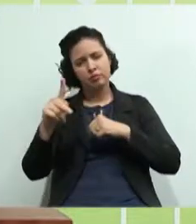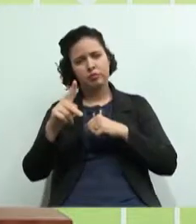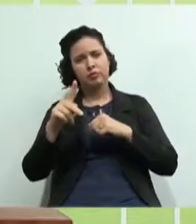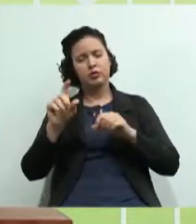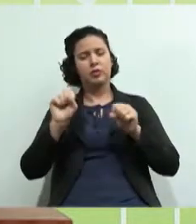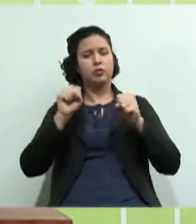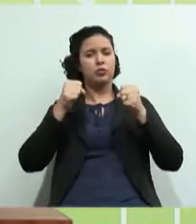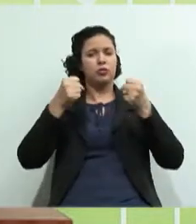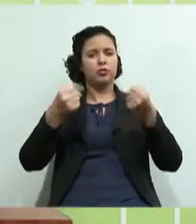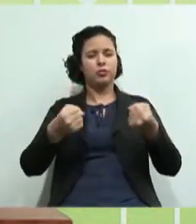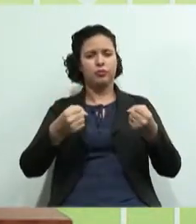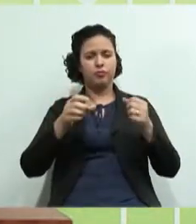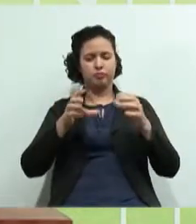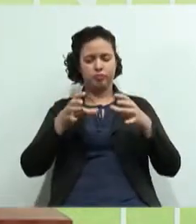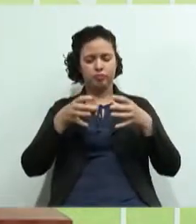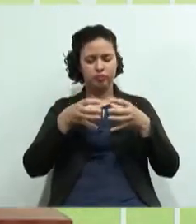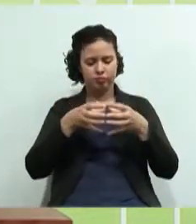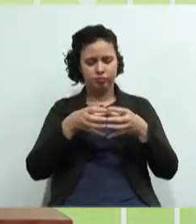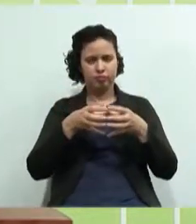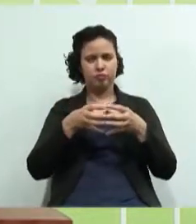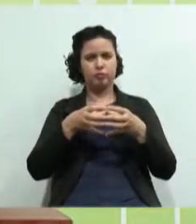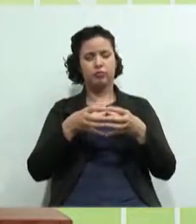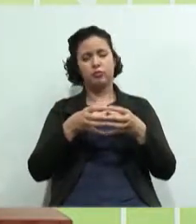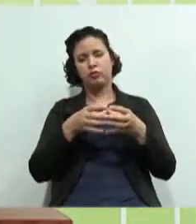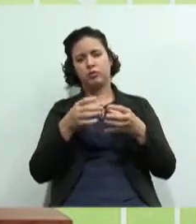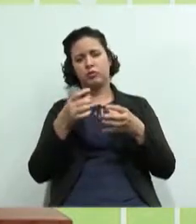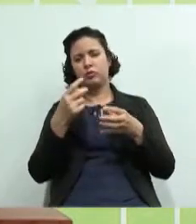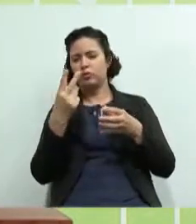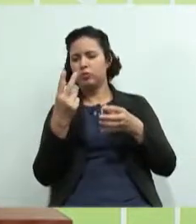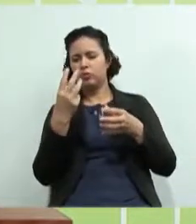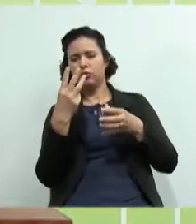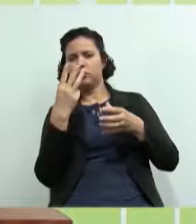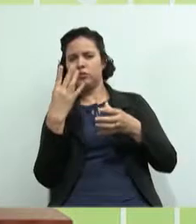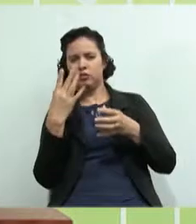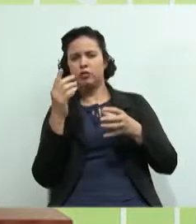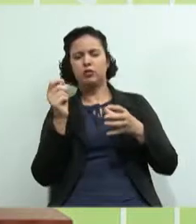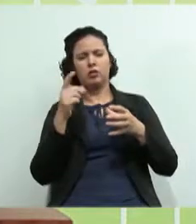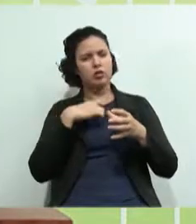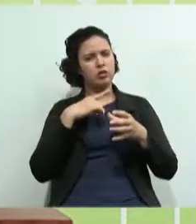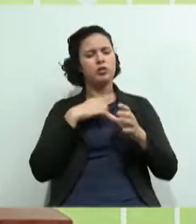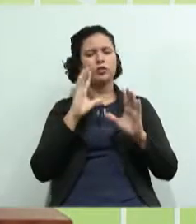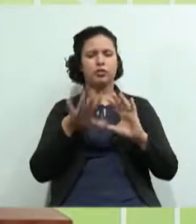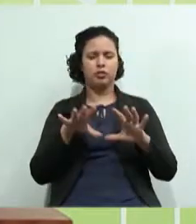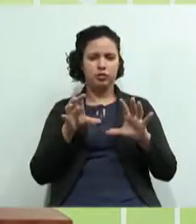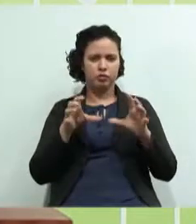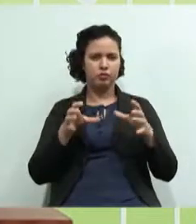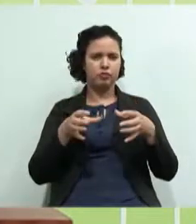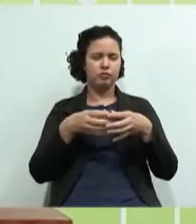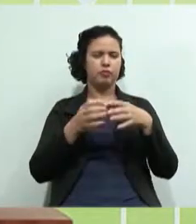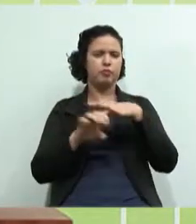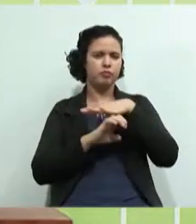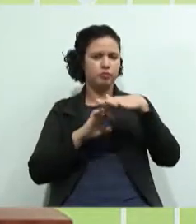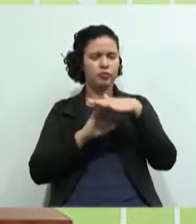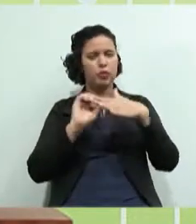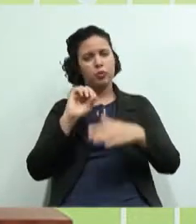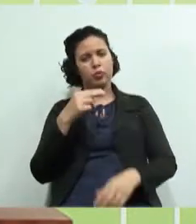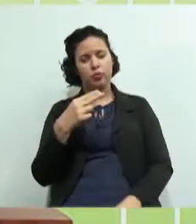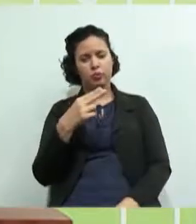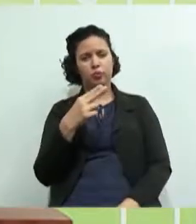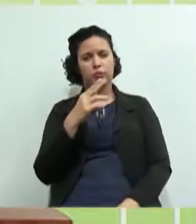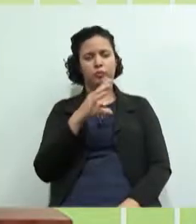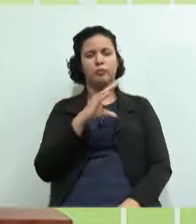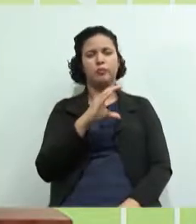Várias pessoas, a partir de 2 pessoas você já tem uma organização, não é verdade? E aí é lógico, essas 2 pessoas ou